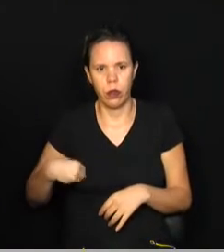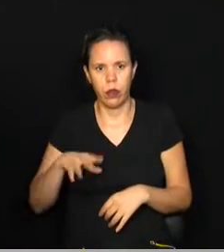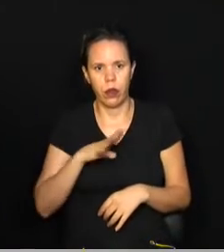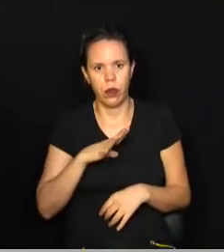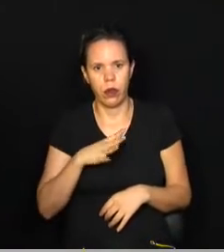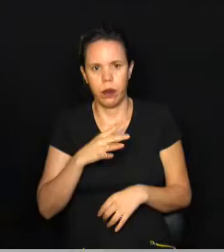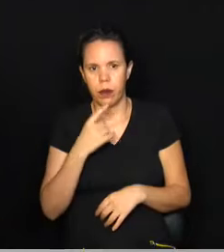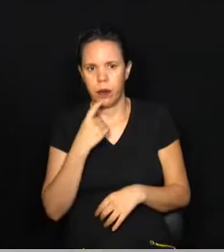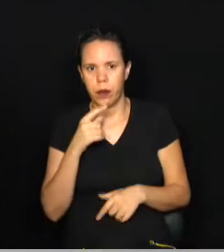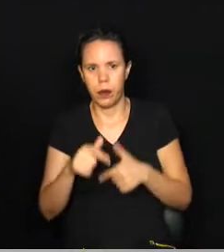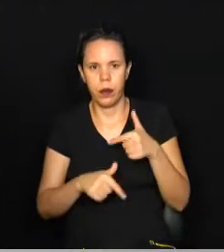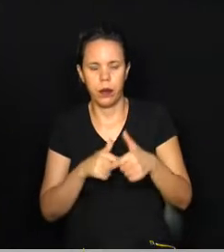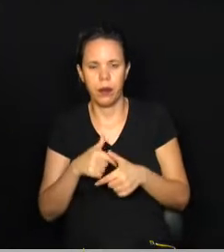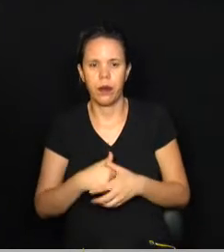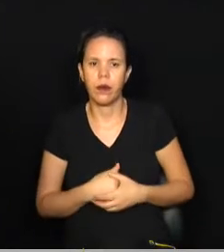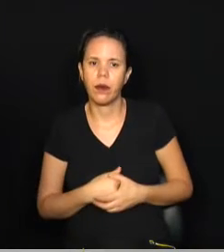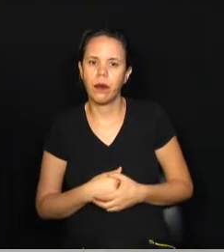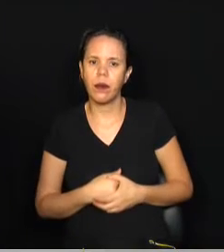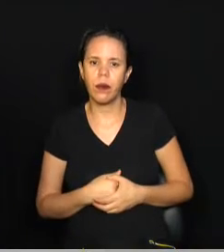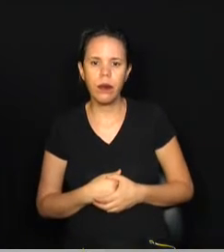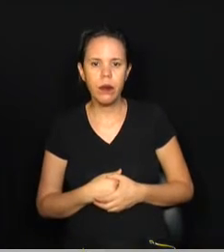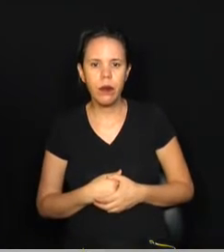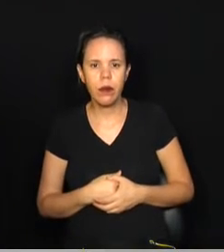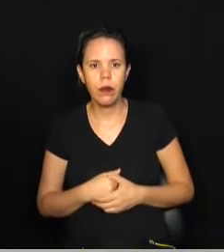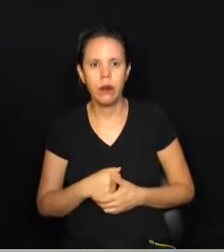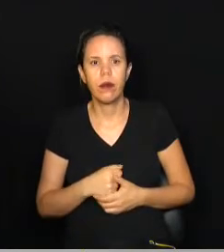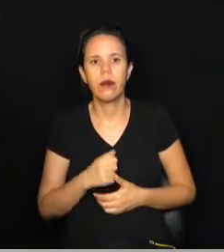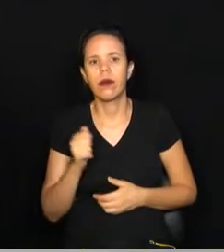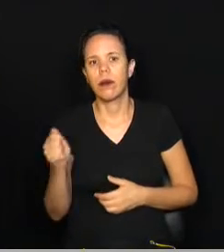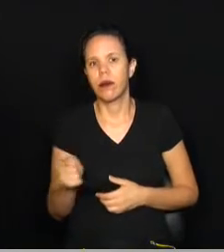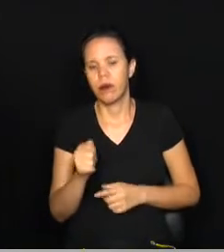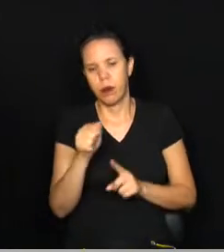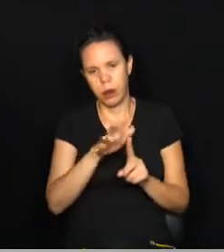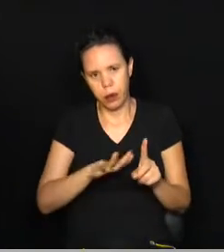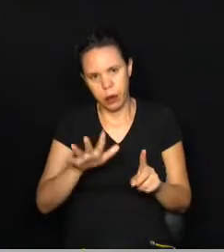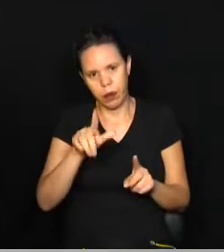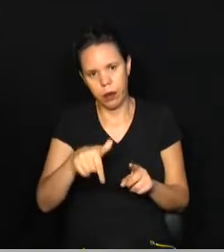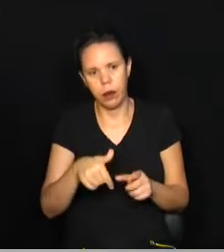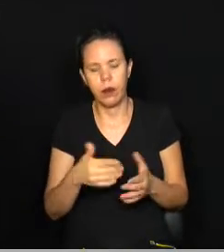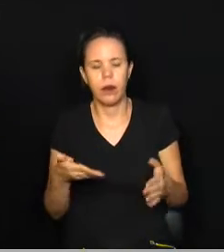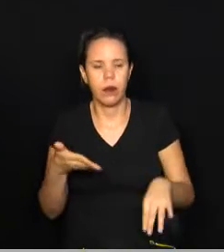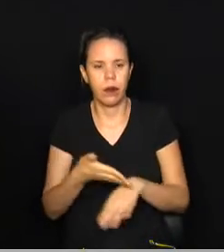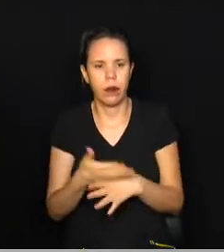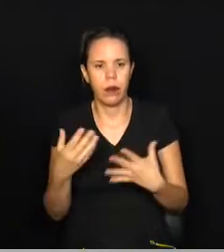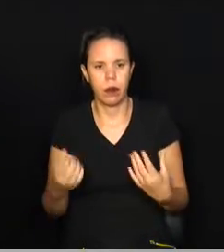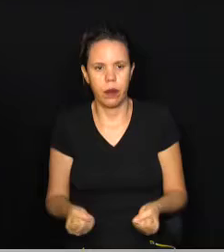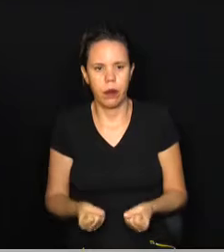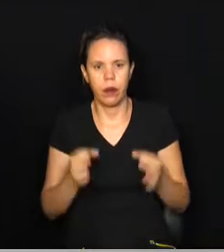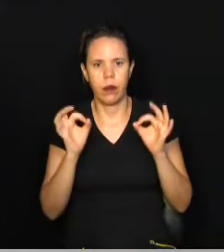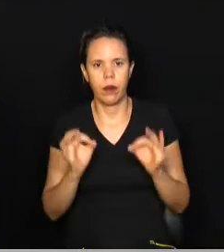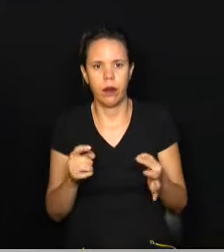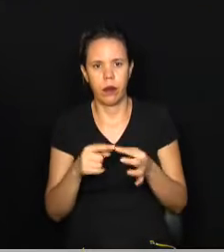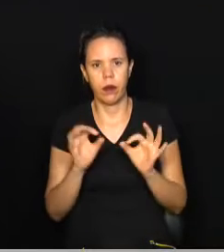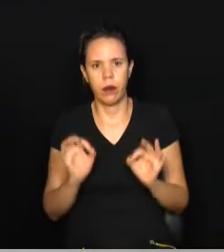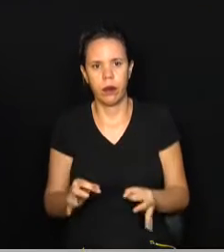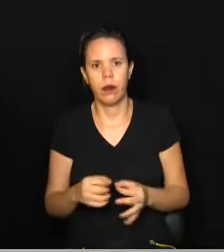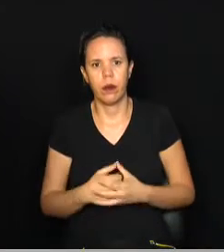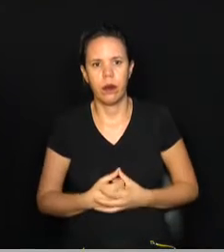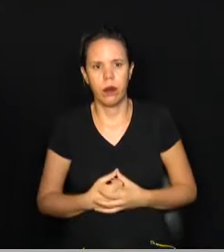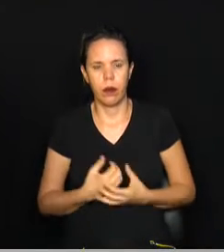Campinas, trabalhando em prol de uma sociedade. Então, essa inserção é mais que justa e